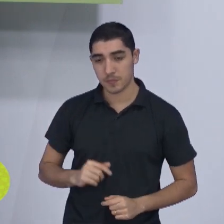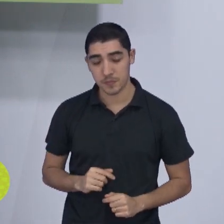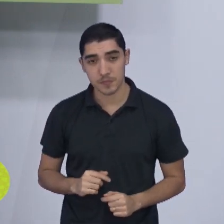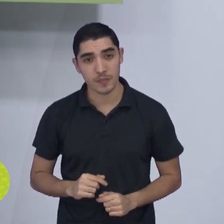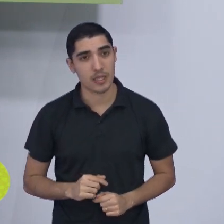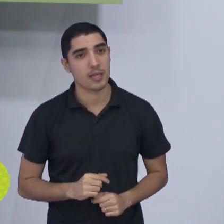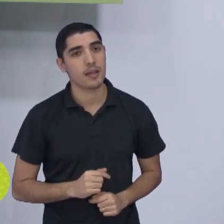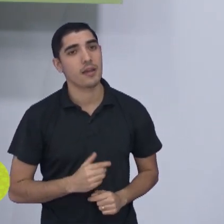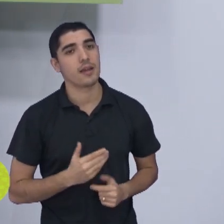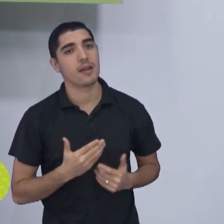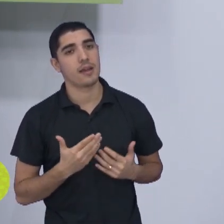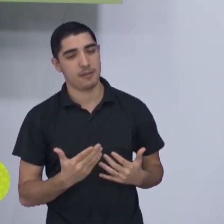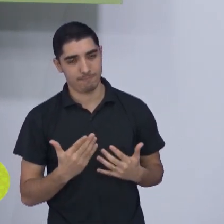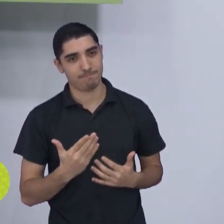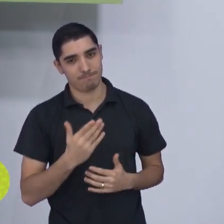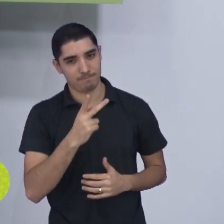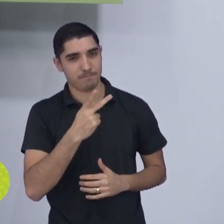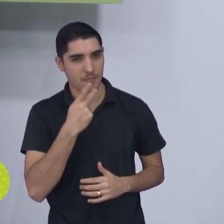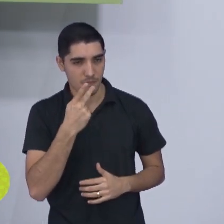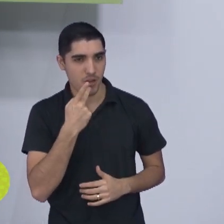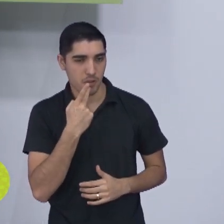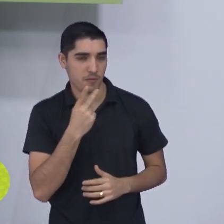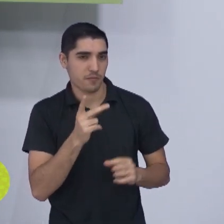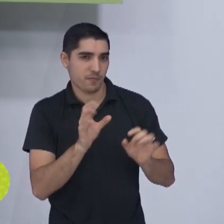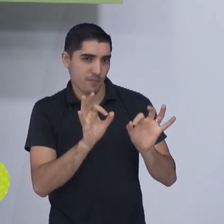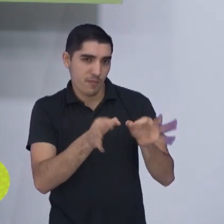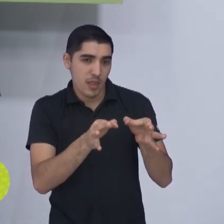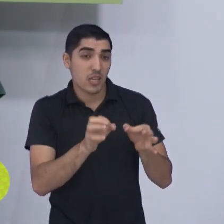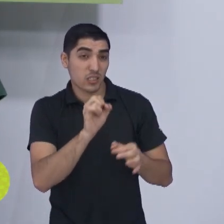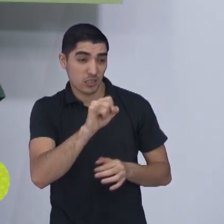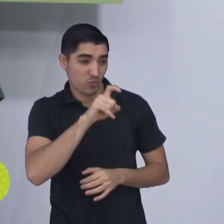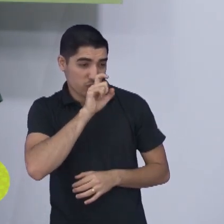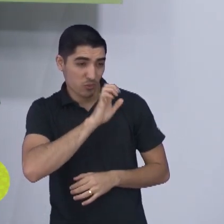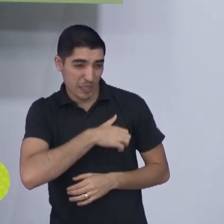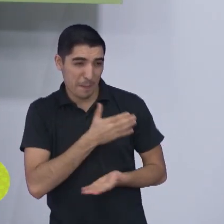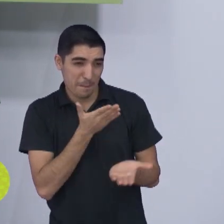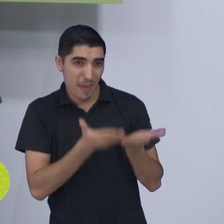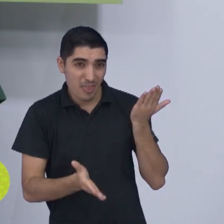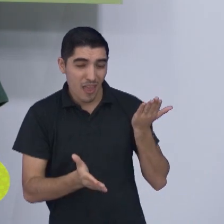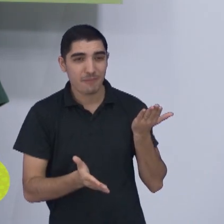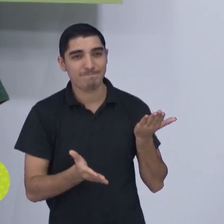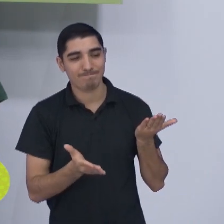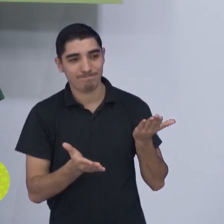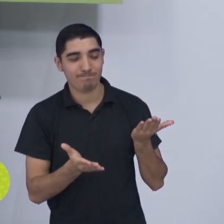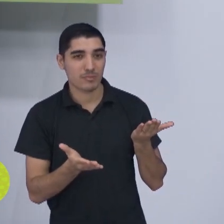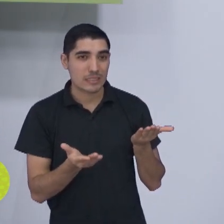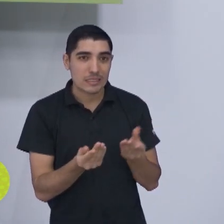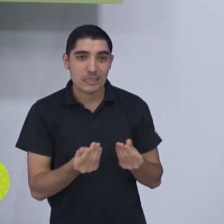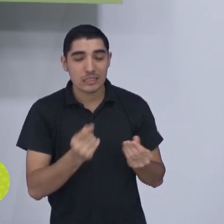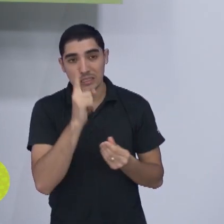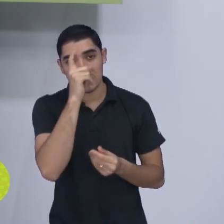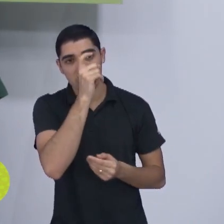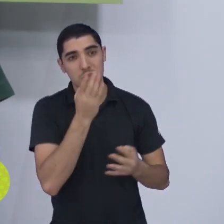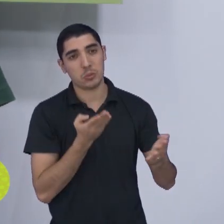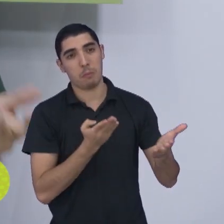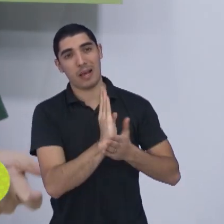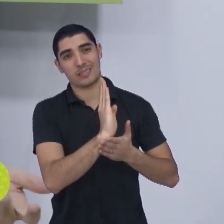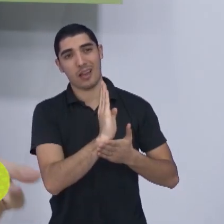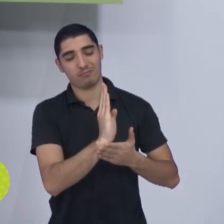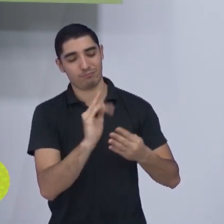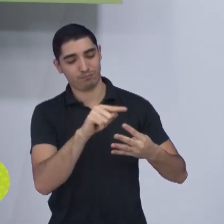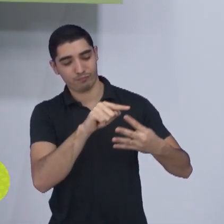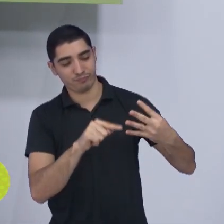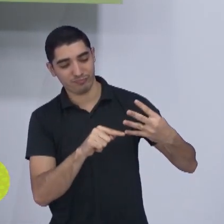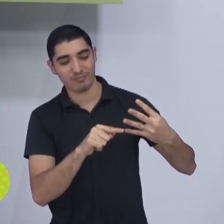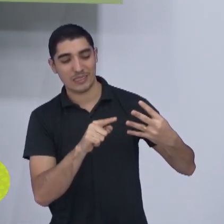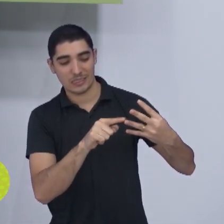que a coisa, caso o São José perca, vai ficar complicada, porque daí vai ter que fazer, não depende só dele,